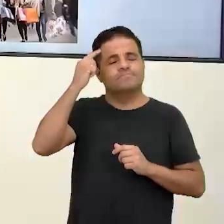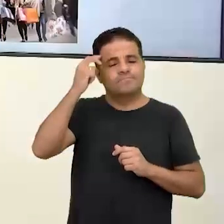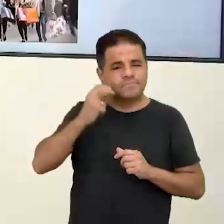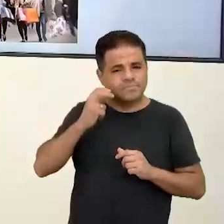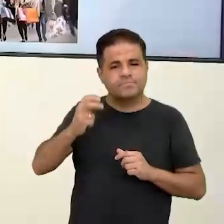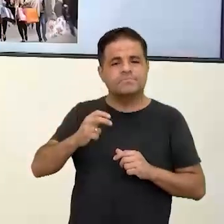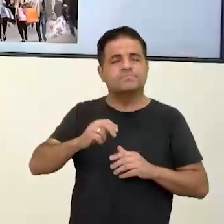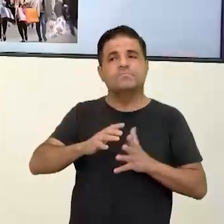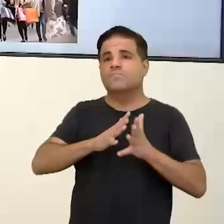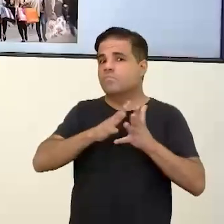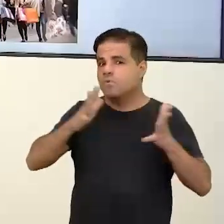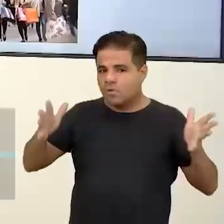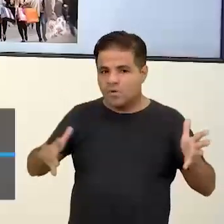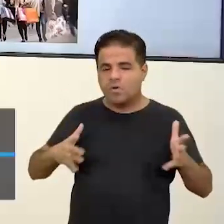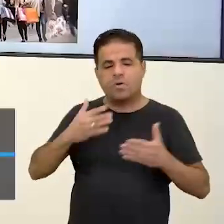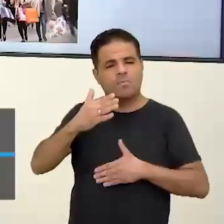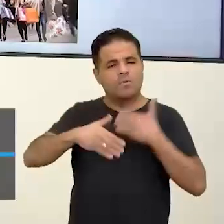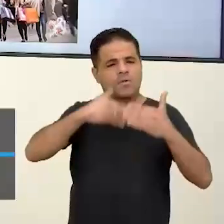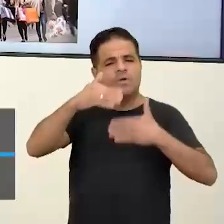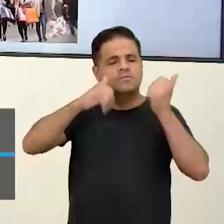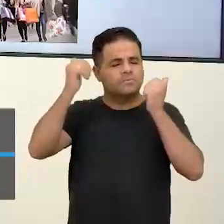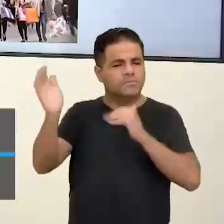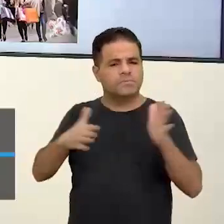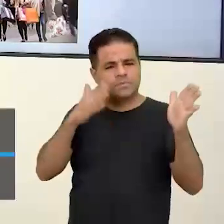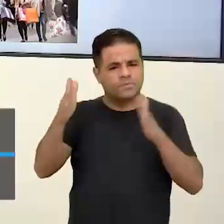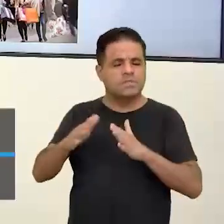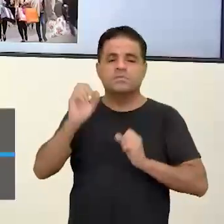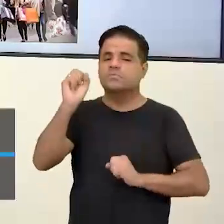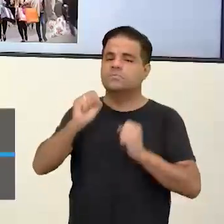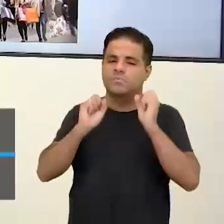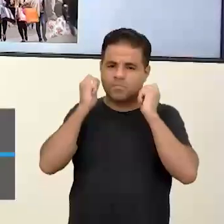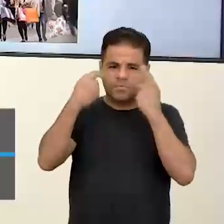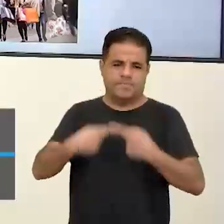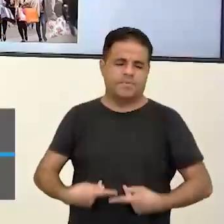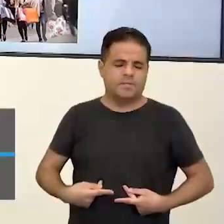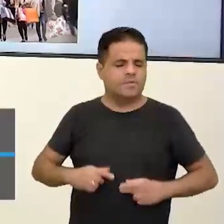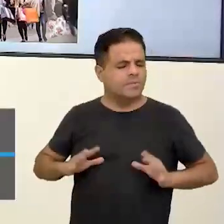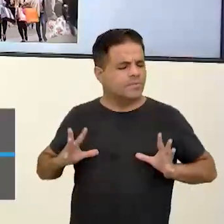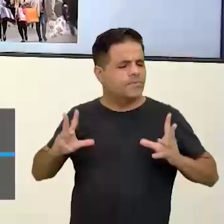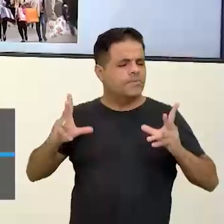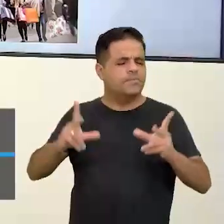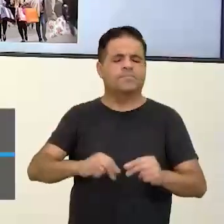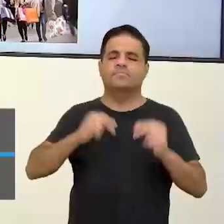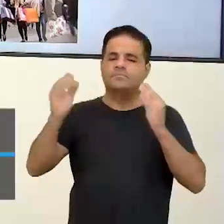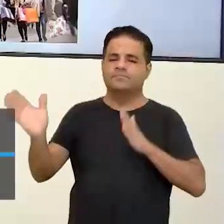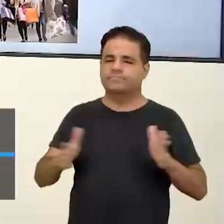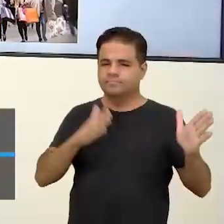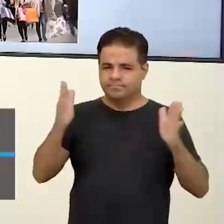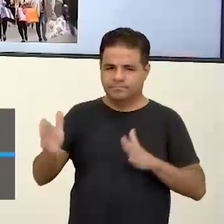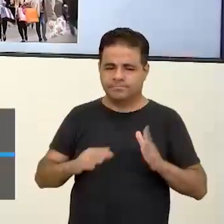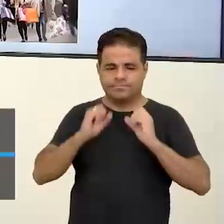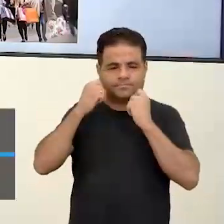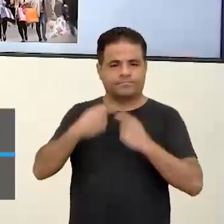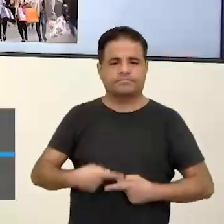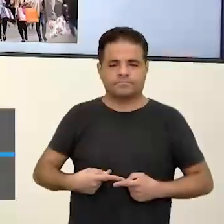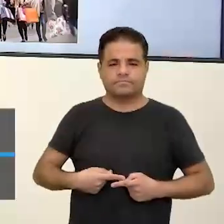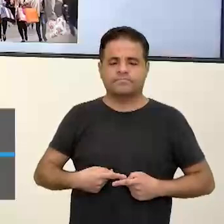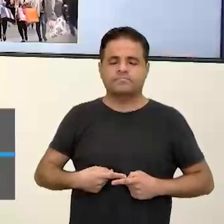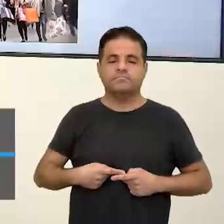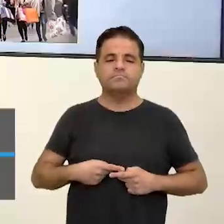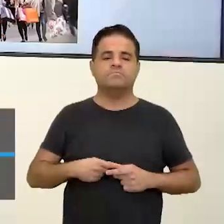cultura como um grande processo de produção da humanidade, envolve toda a produção humana. Aí o